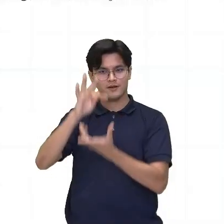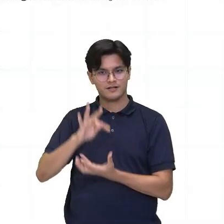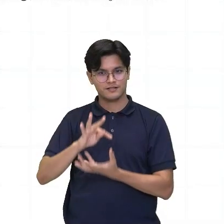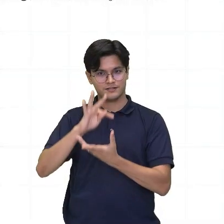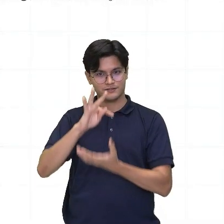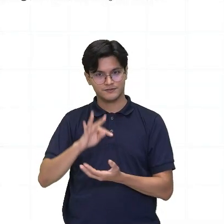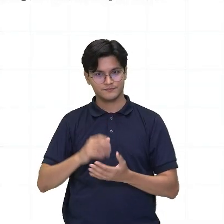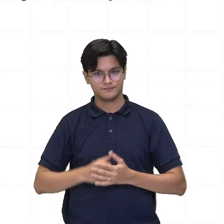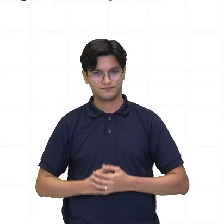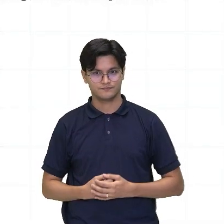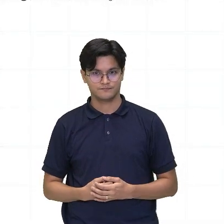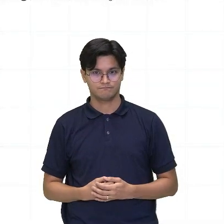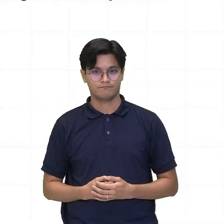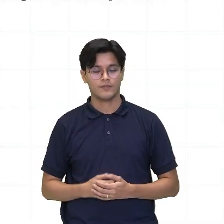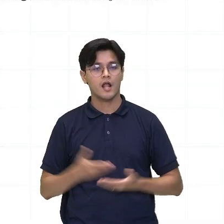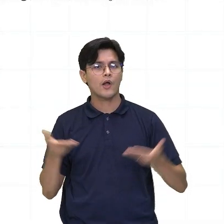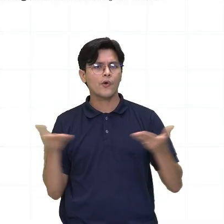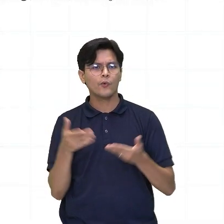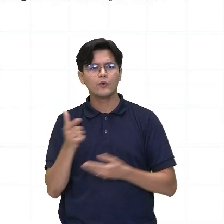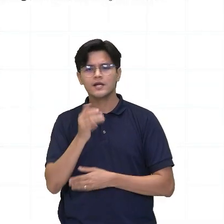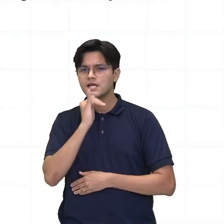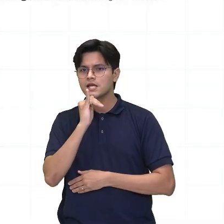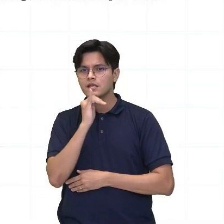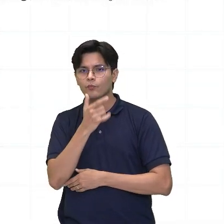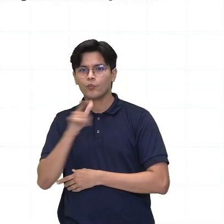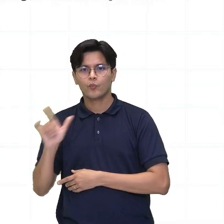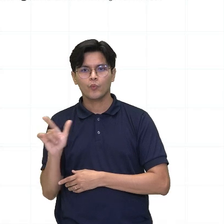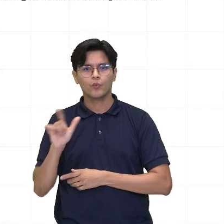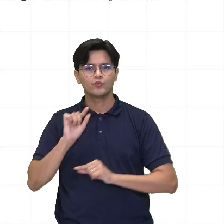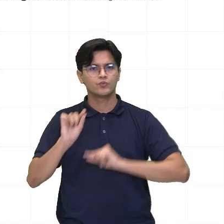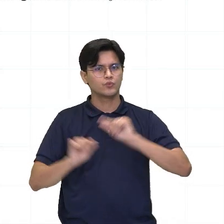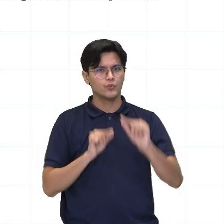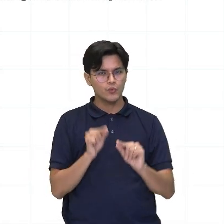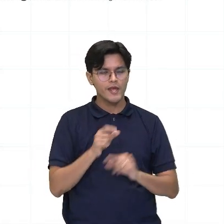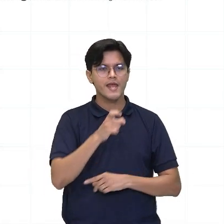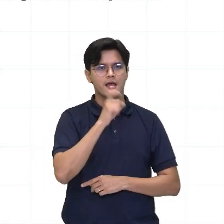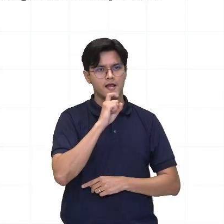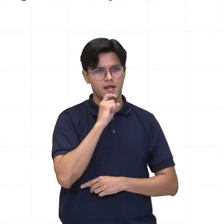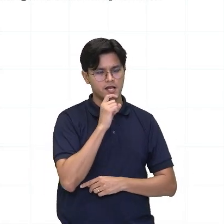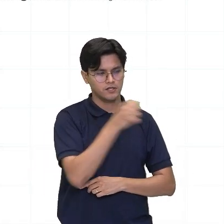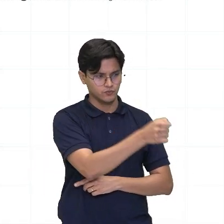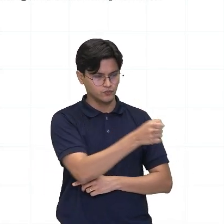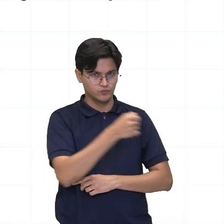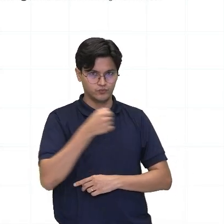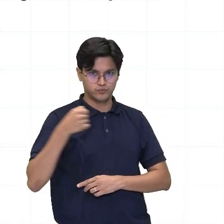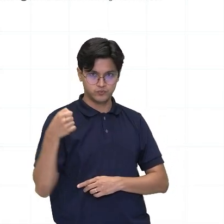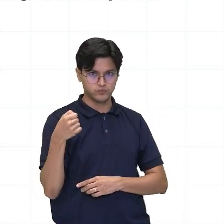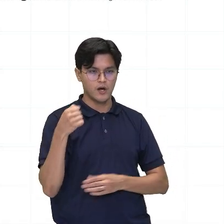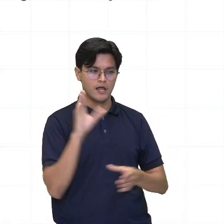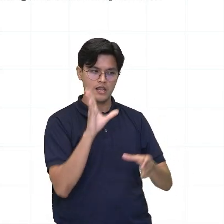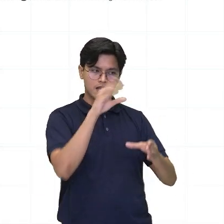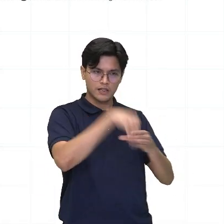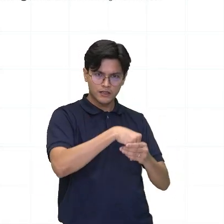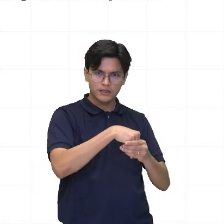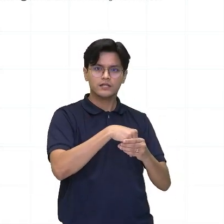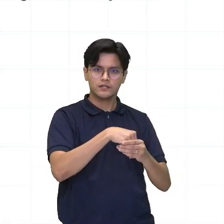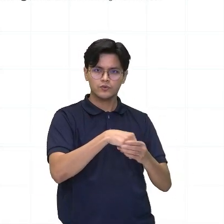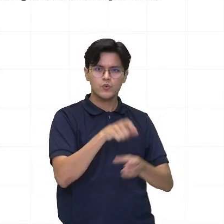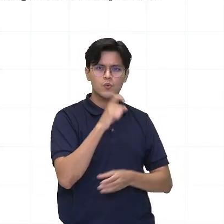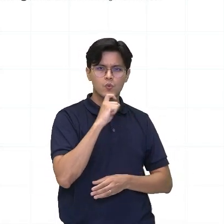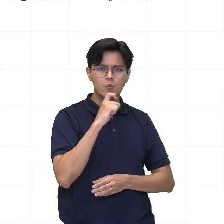geladeira. A geladeira, ela resfria o seu interior usando um ciclo